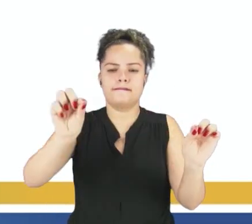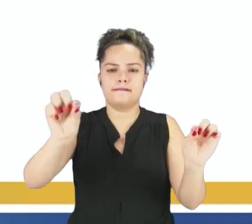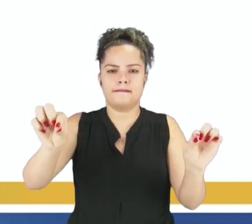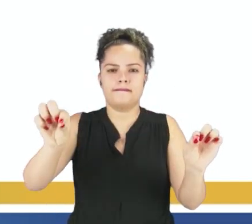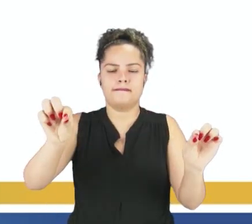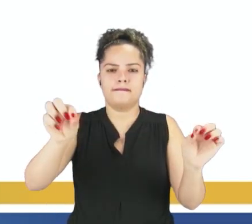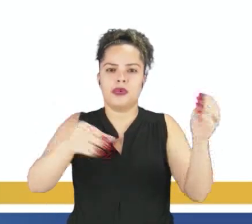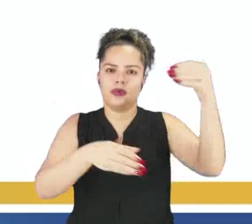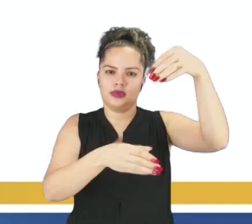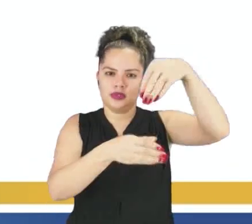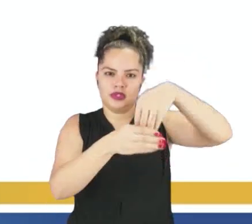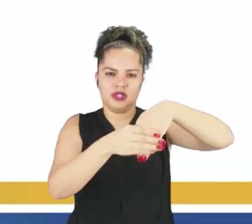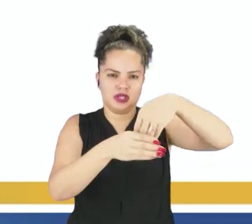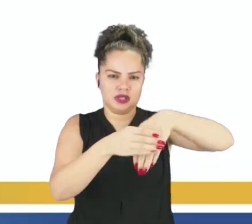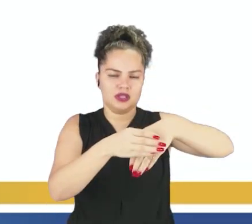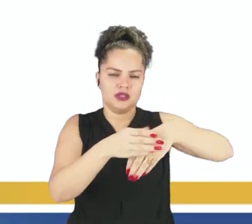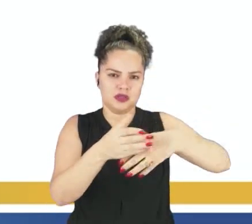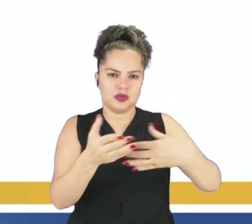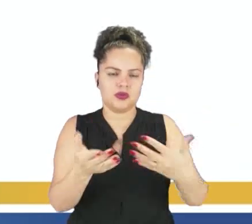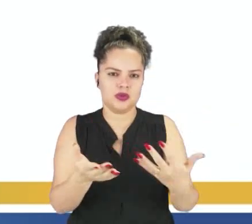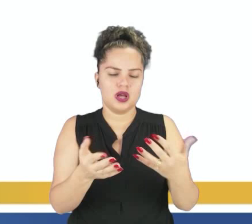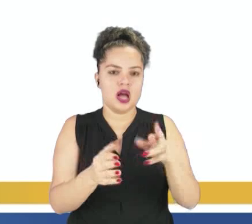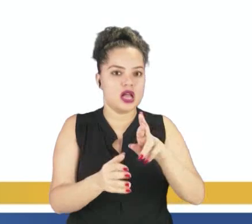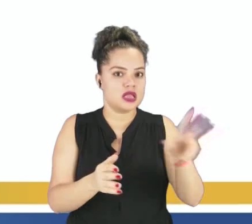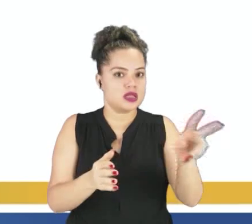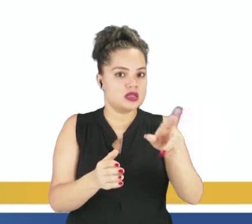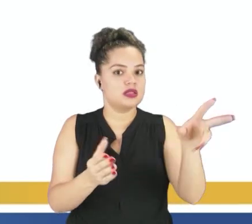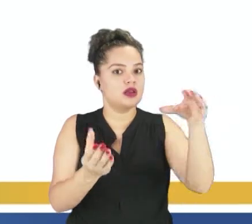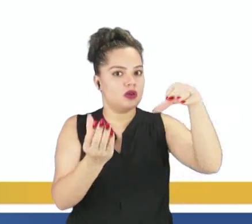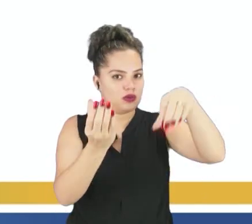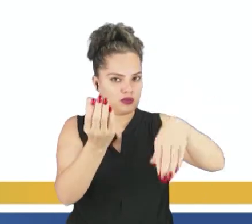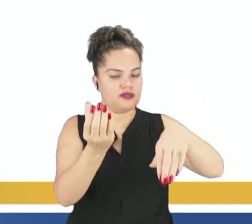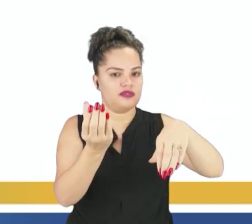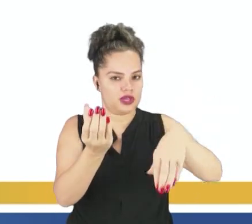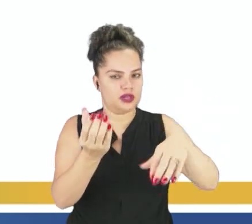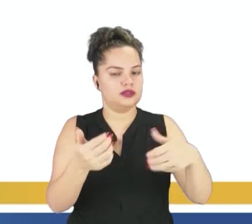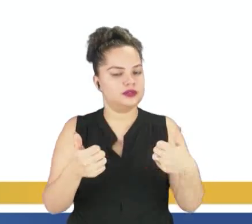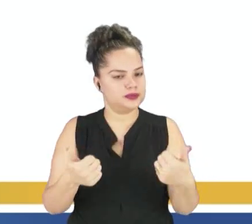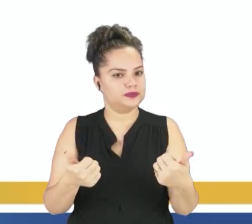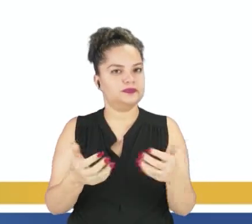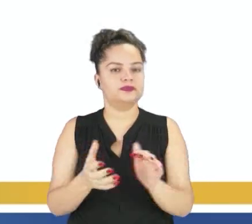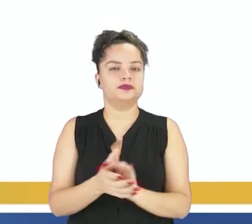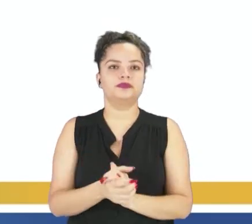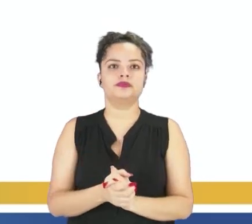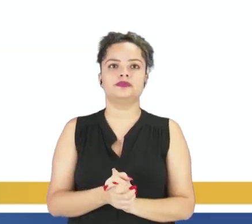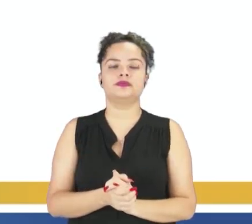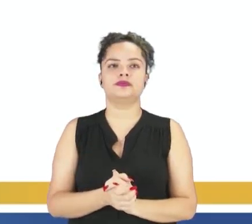né? Apontada para dentro. Então, ele será não convexo, certo? Muito bem.